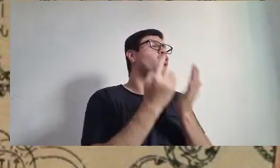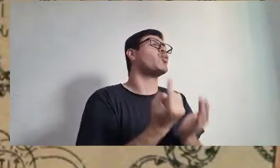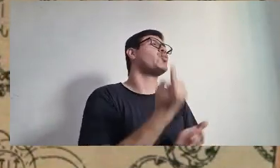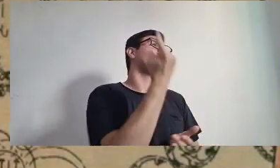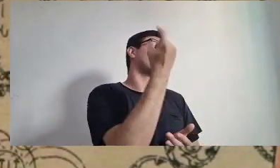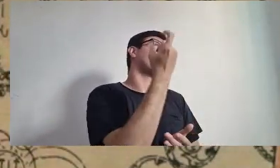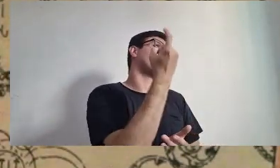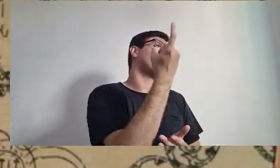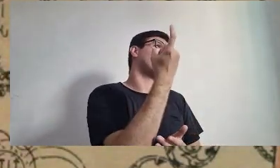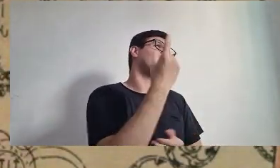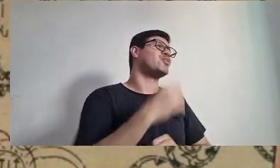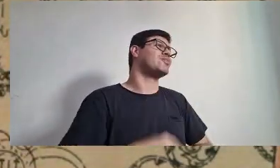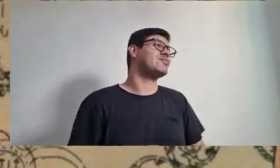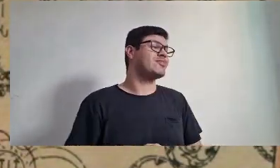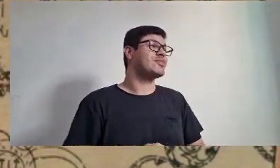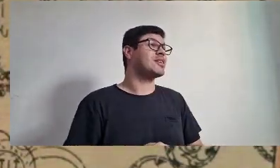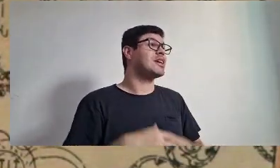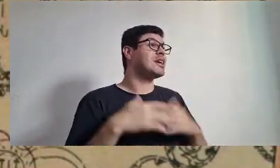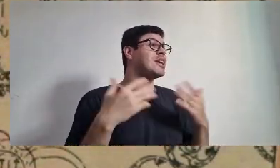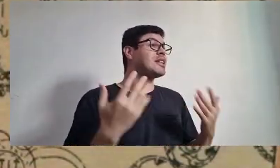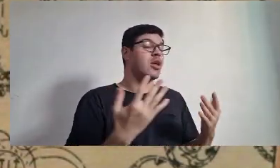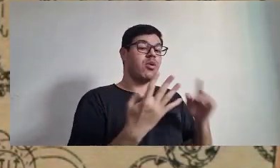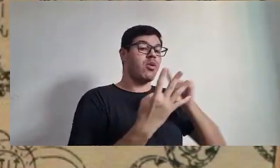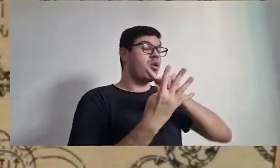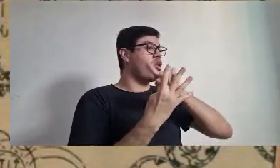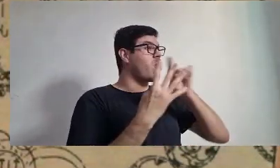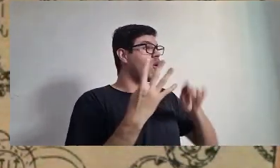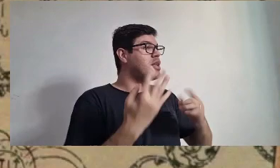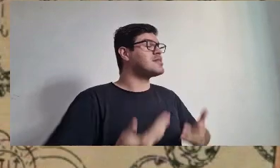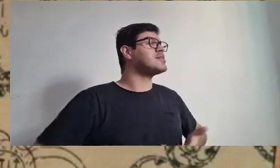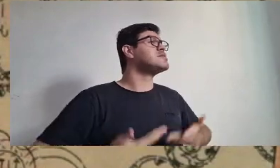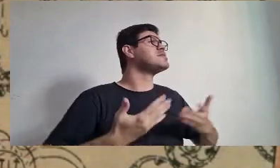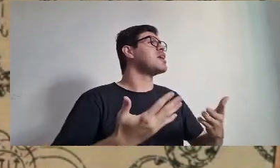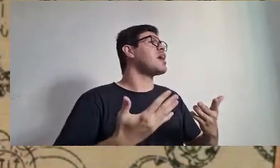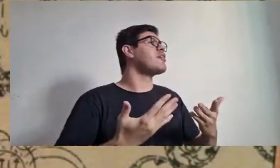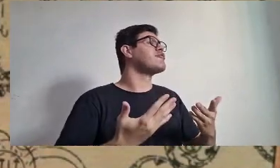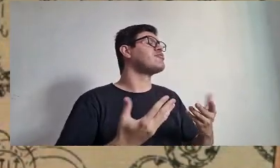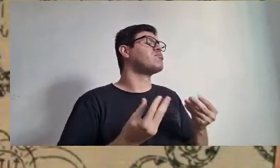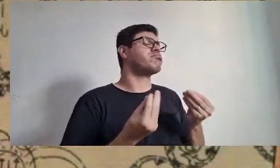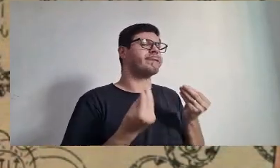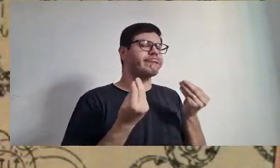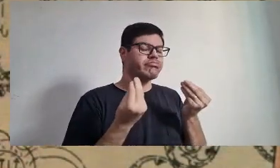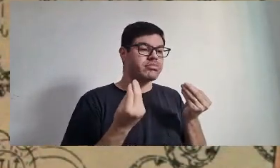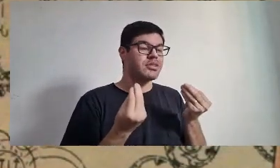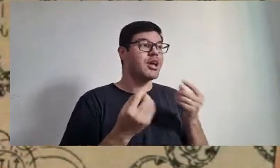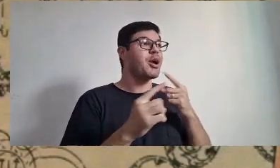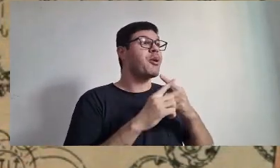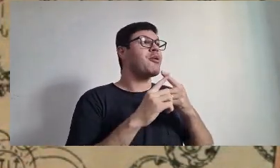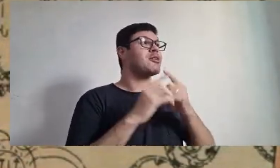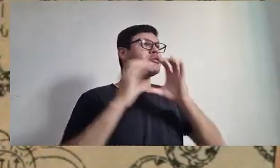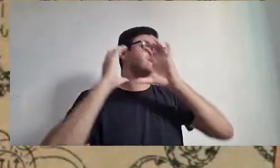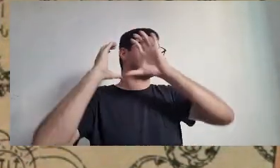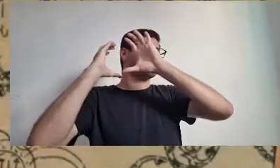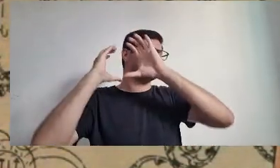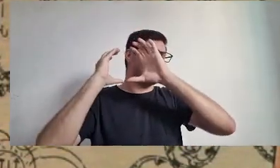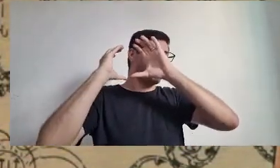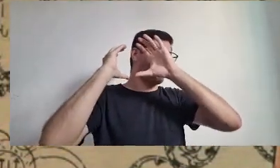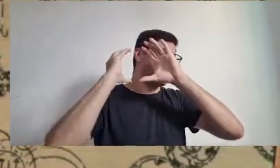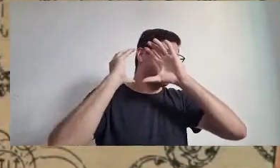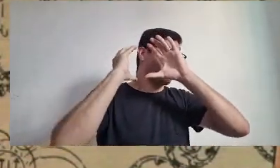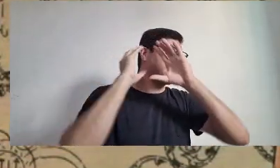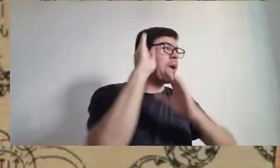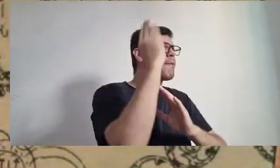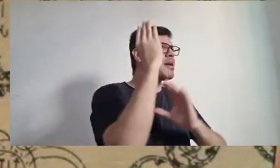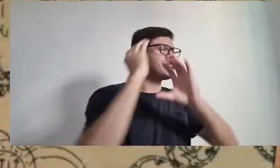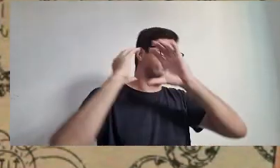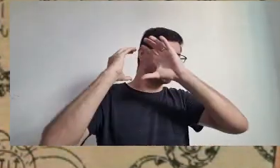Marcos apresentou Jesus como servo? Porque ele carregou a cruz, né? Por nós.